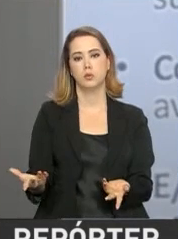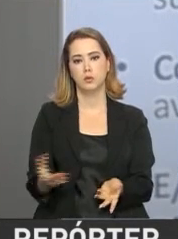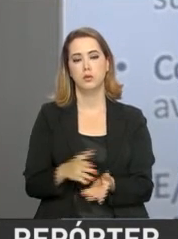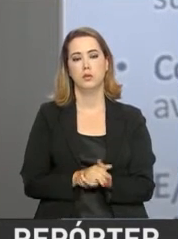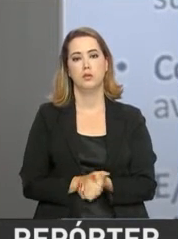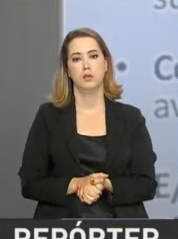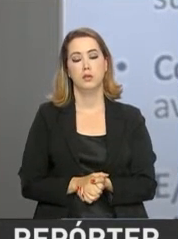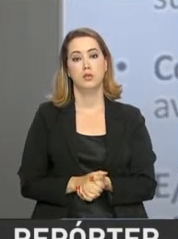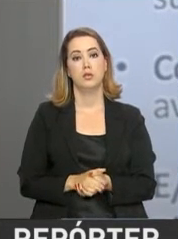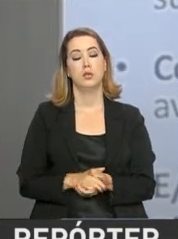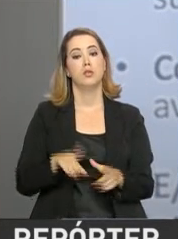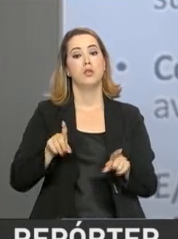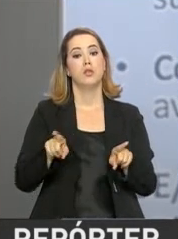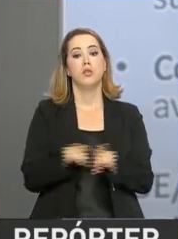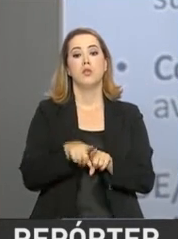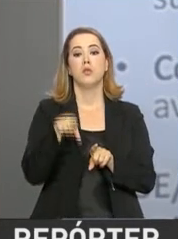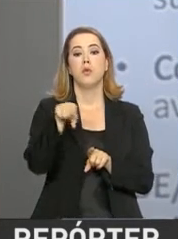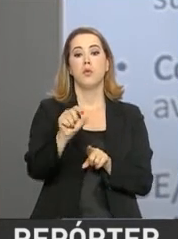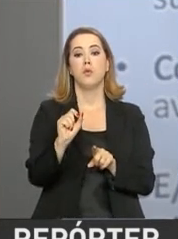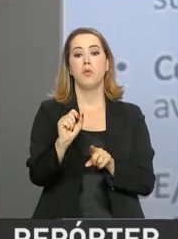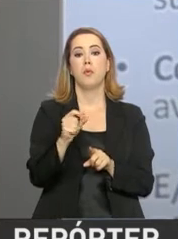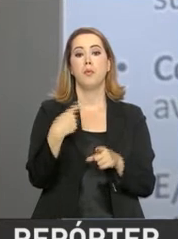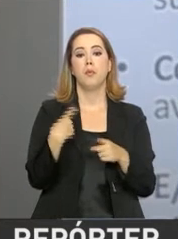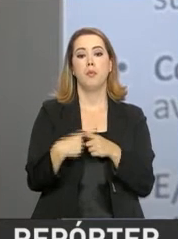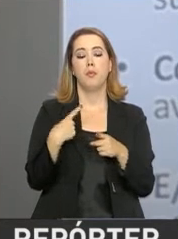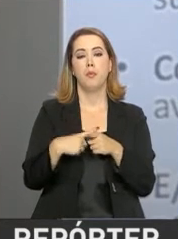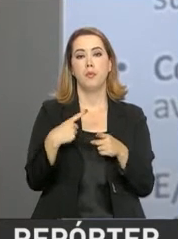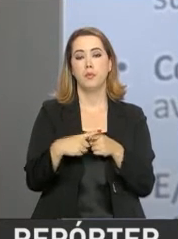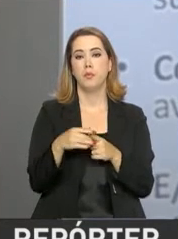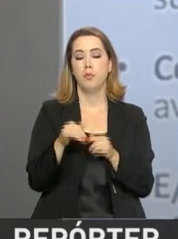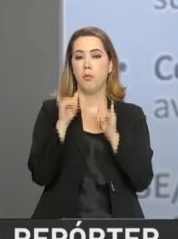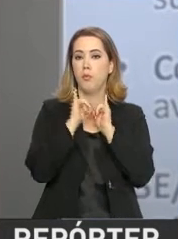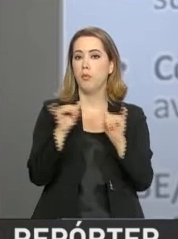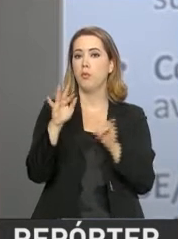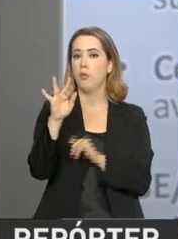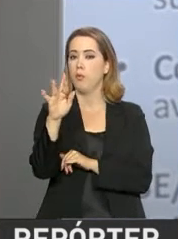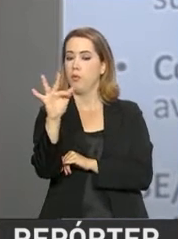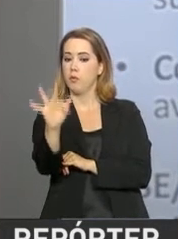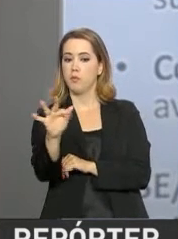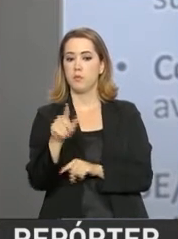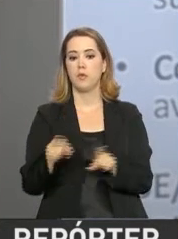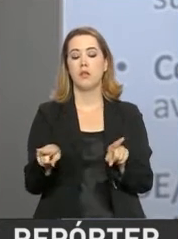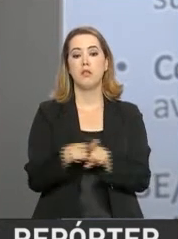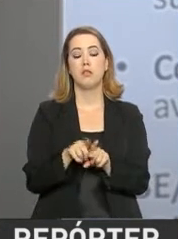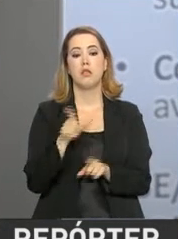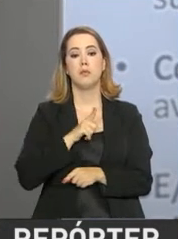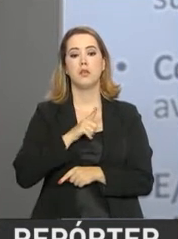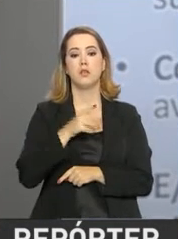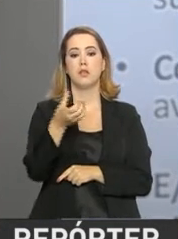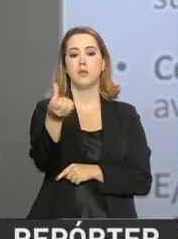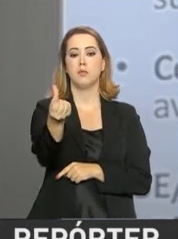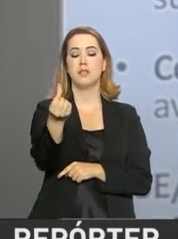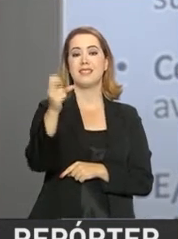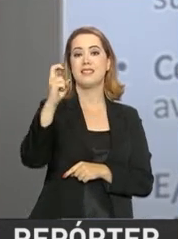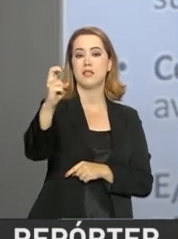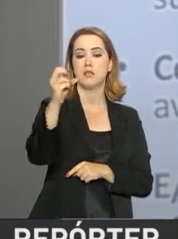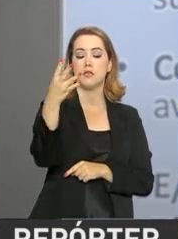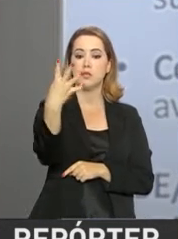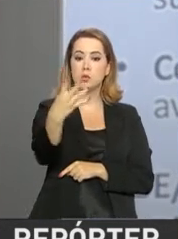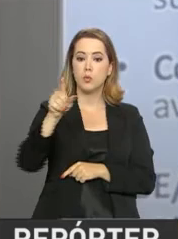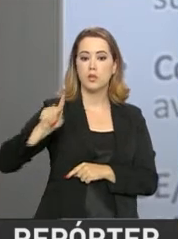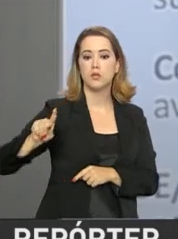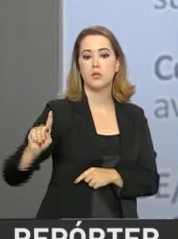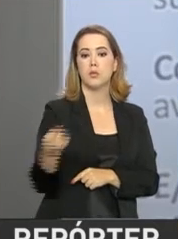cancelados por subdeclaração de renda e teremos 654 mil benefícios bloqueados